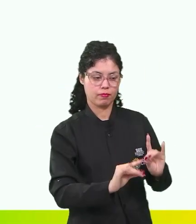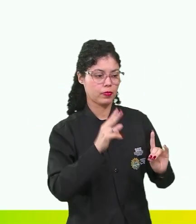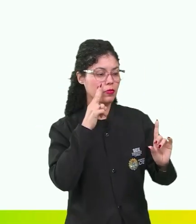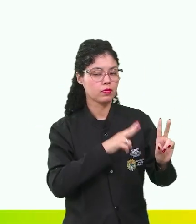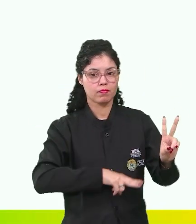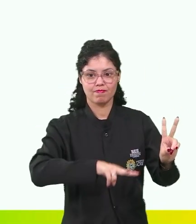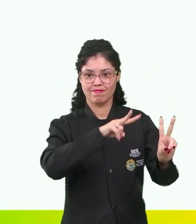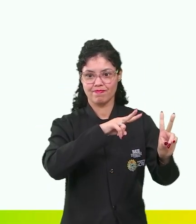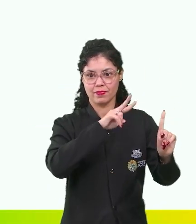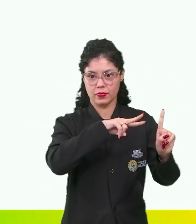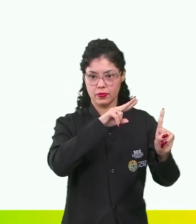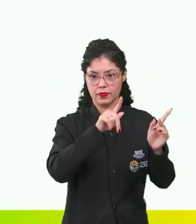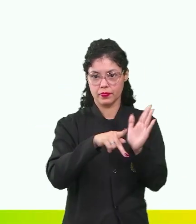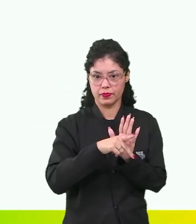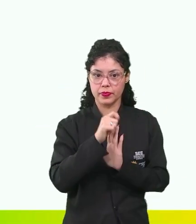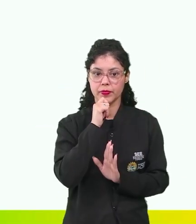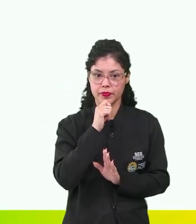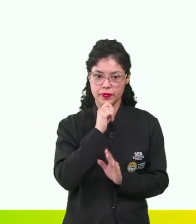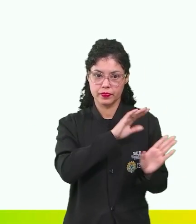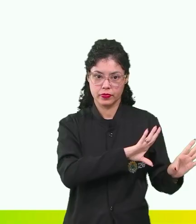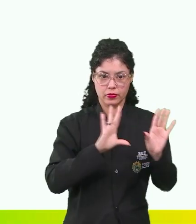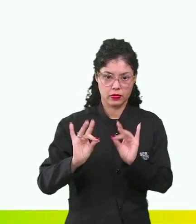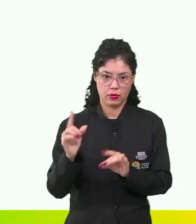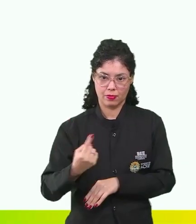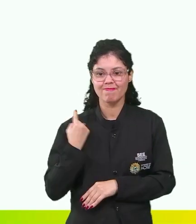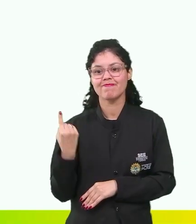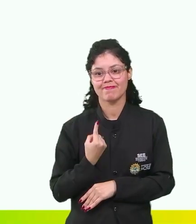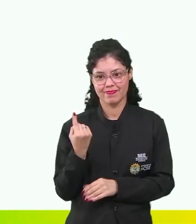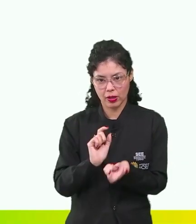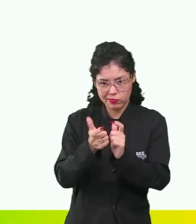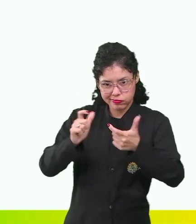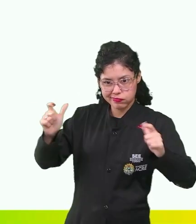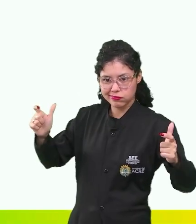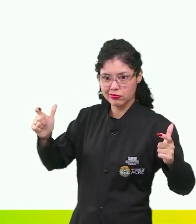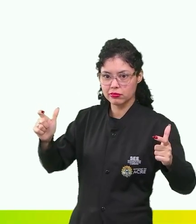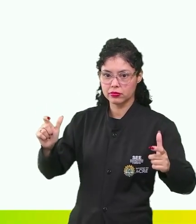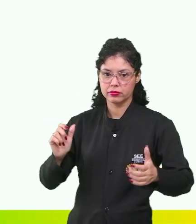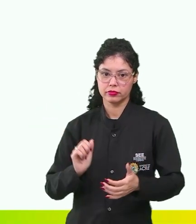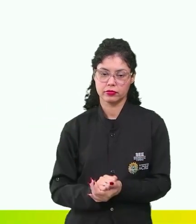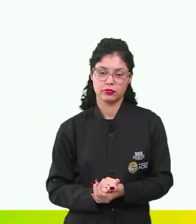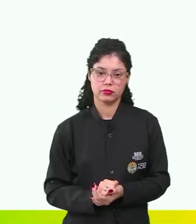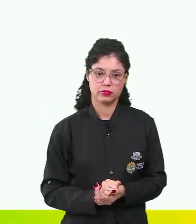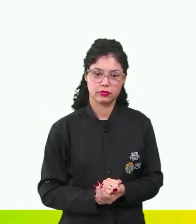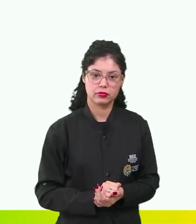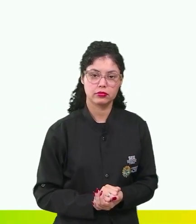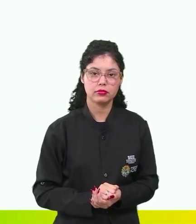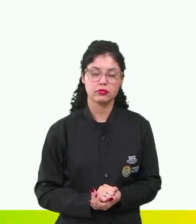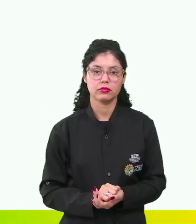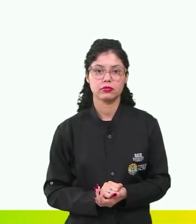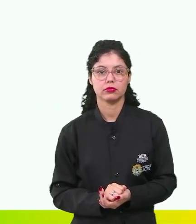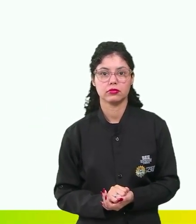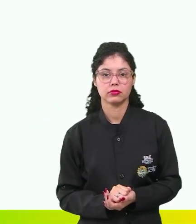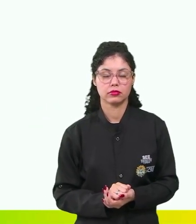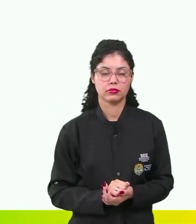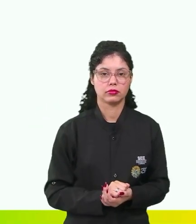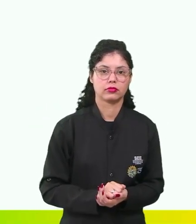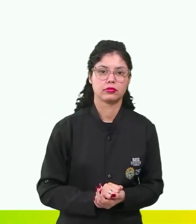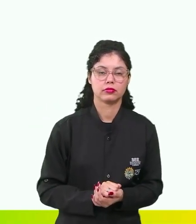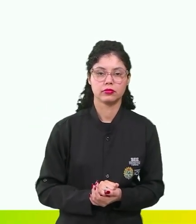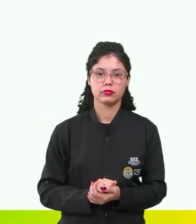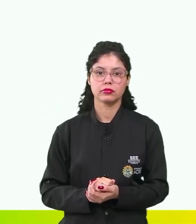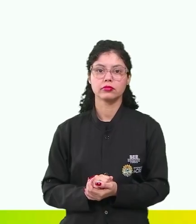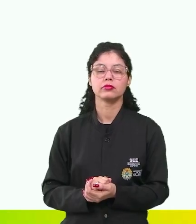exibe, levando a um individualismo exacerbado, ou seja, a um individualismo